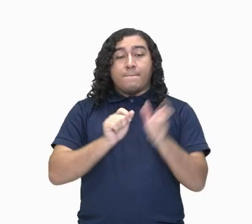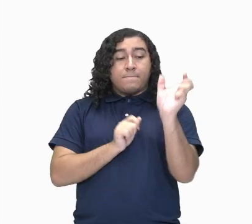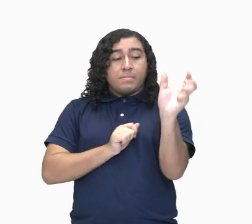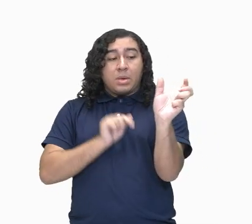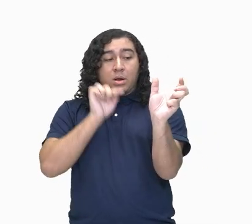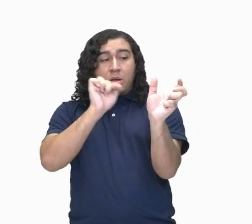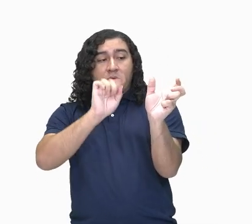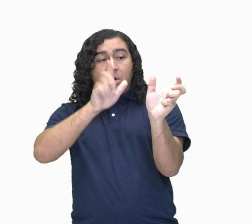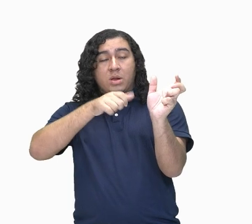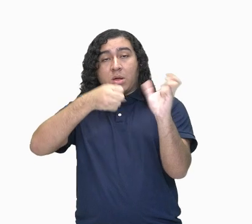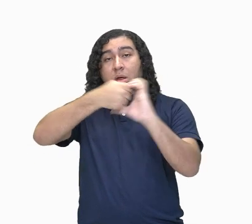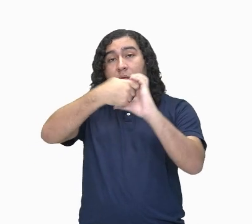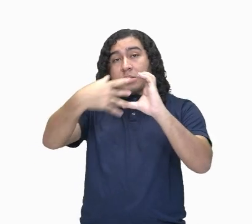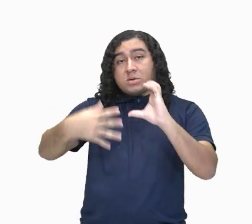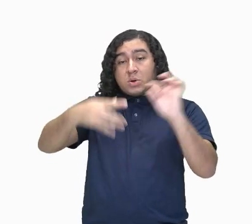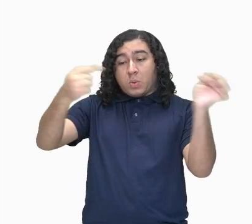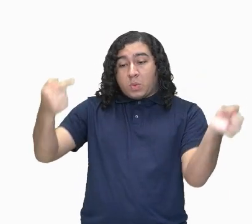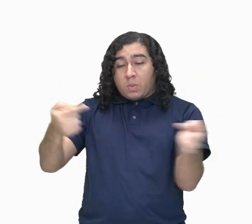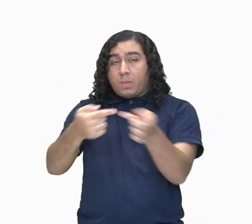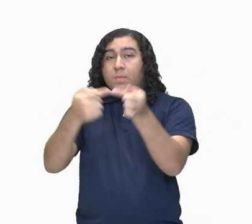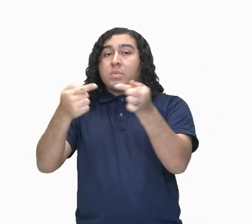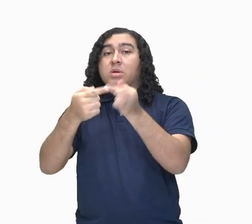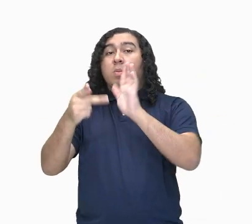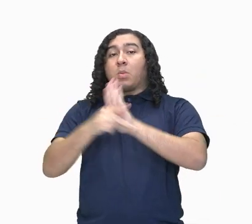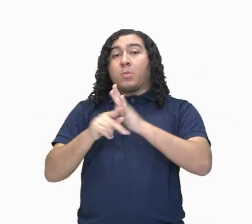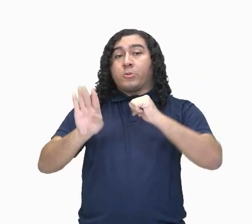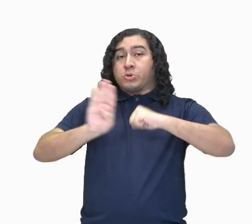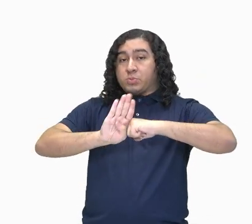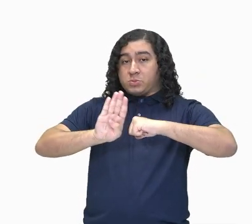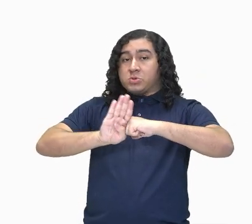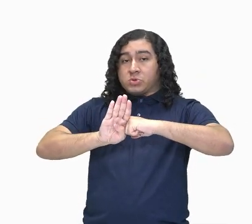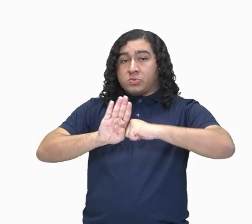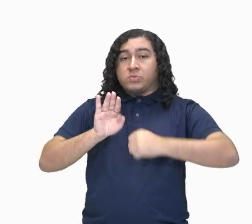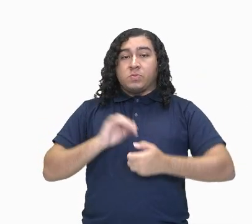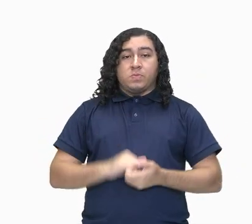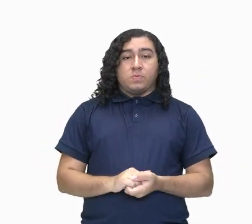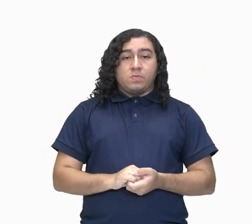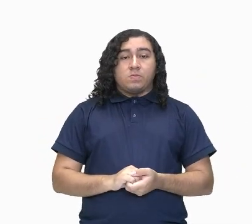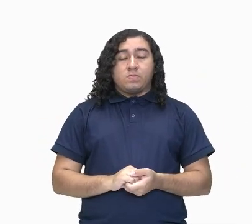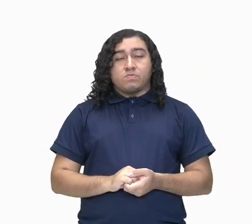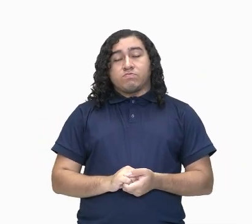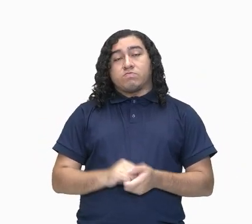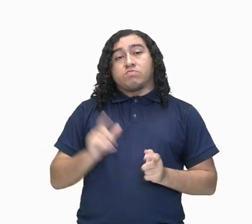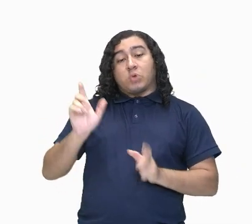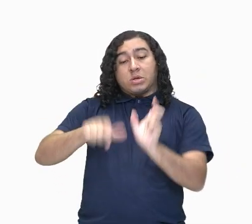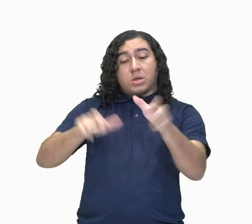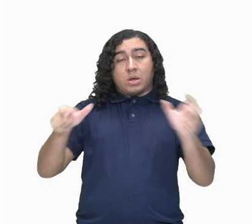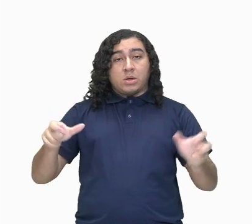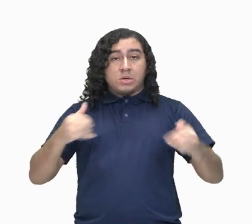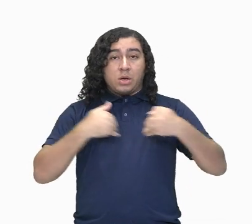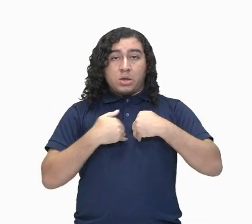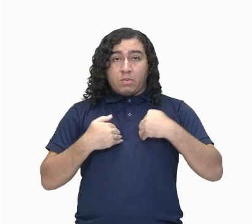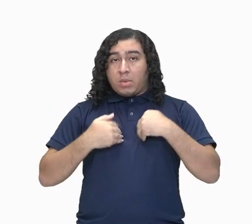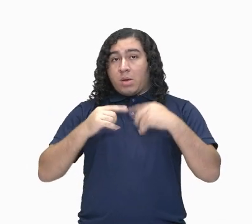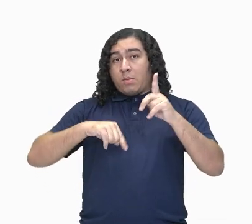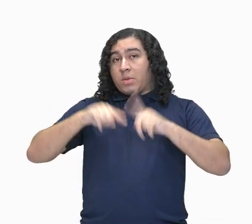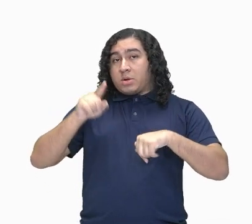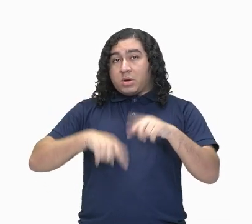que caracterizam o substantivo, seres, animais,